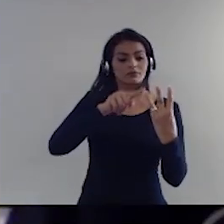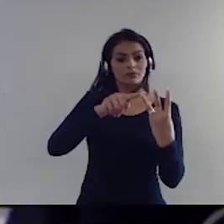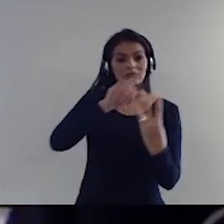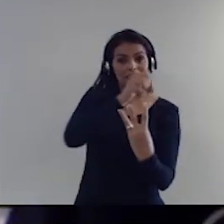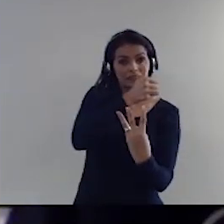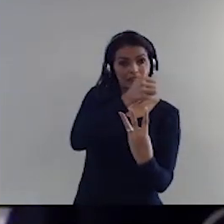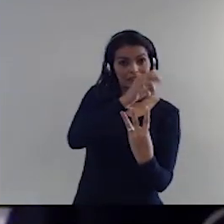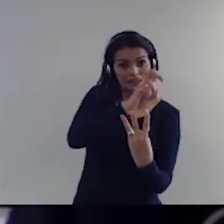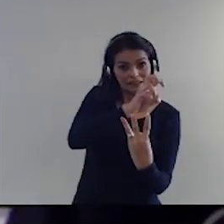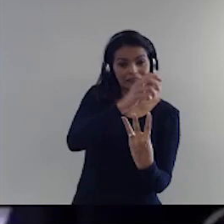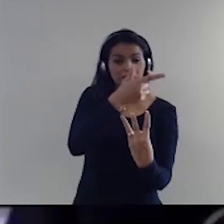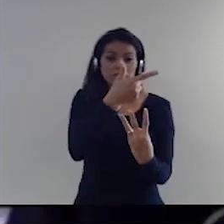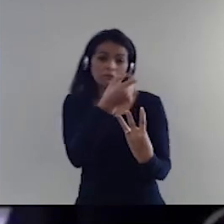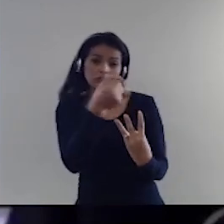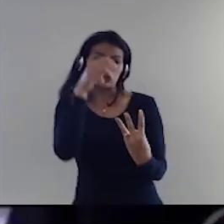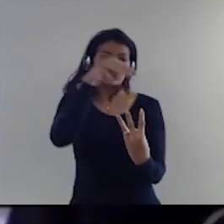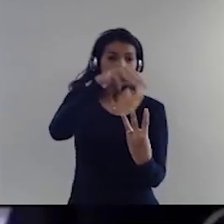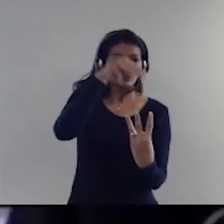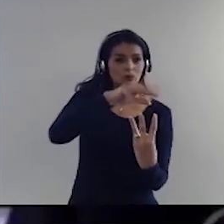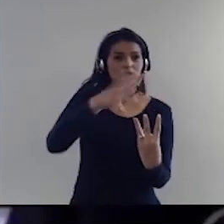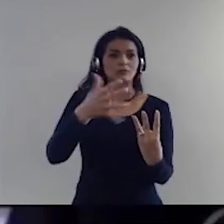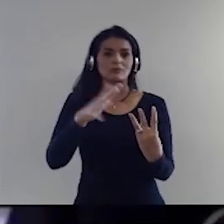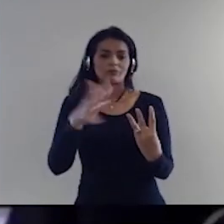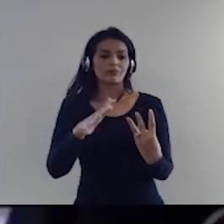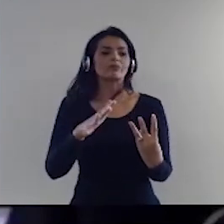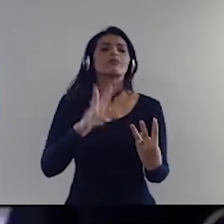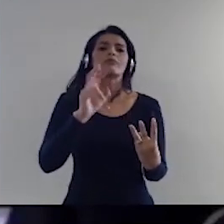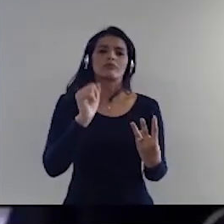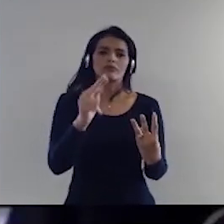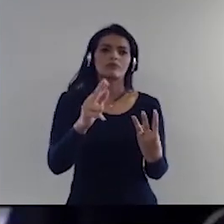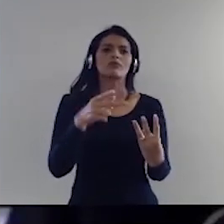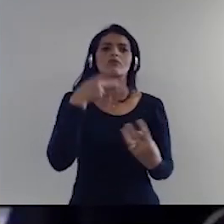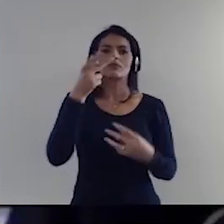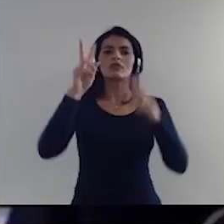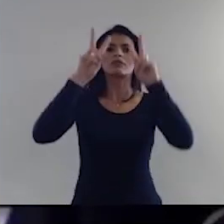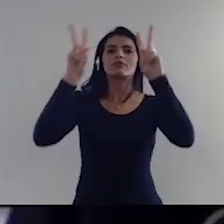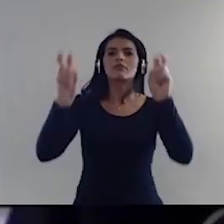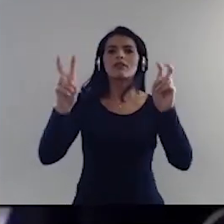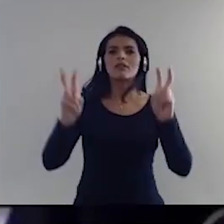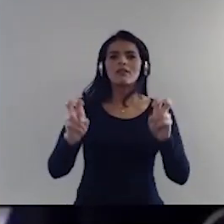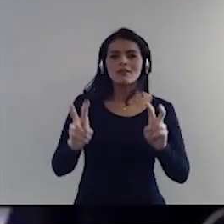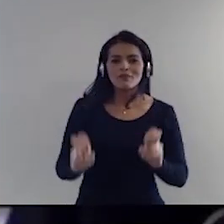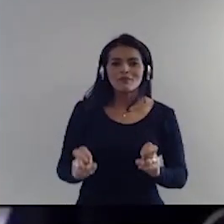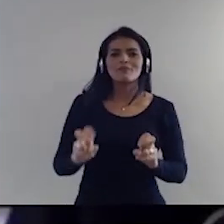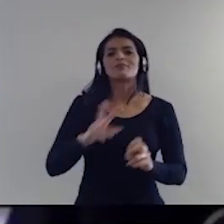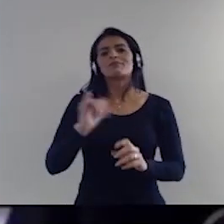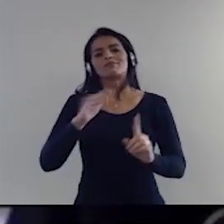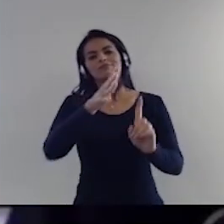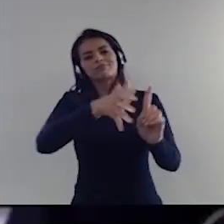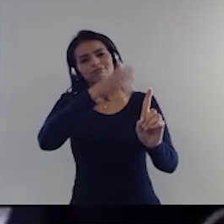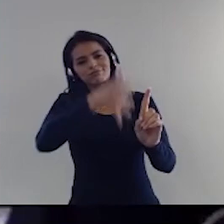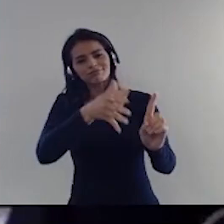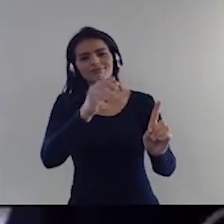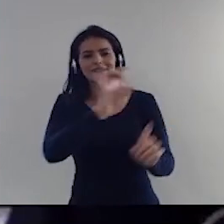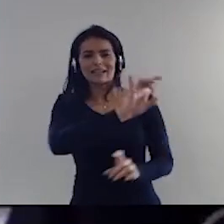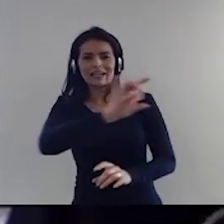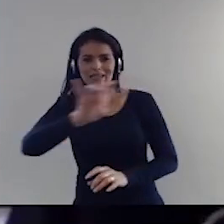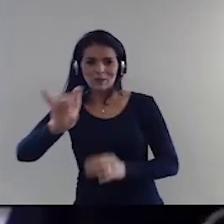por aproximadamente 20 minutos. Eu vou destacar aqui o tema de cada um, passando a palavra, respectivamente, para